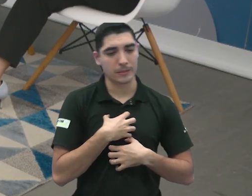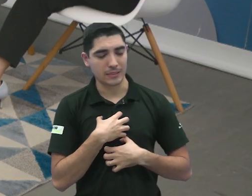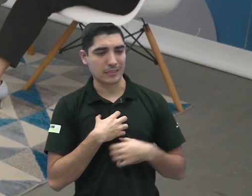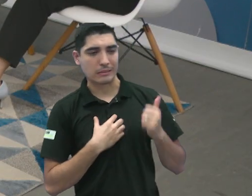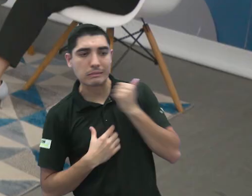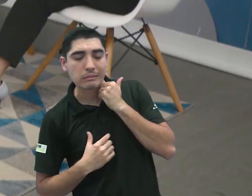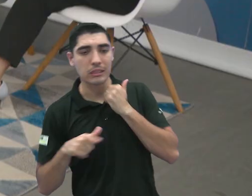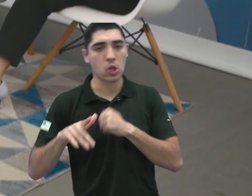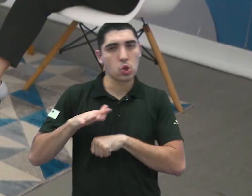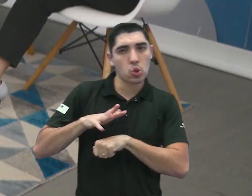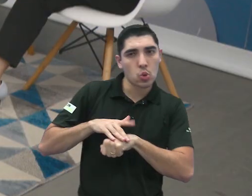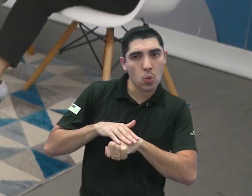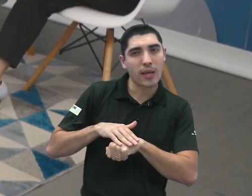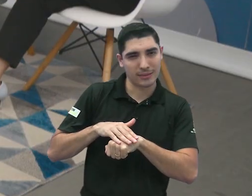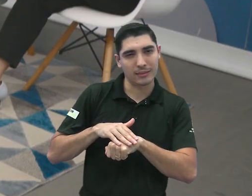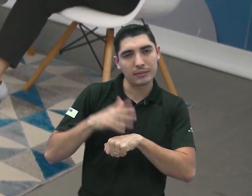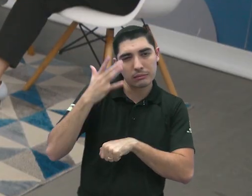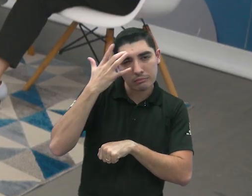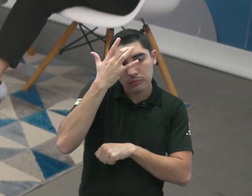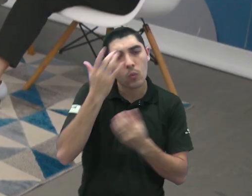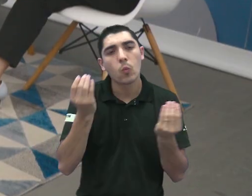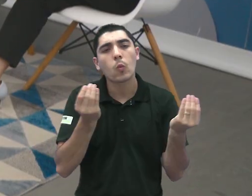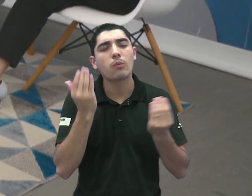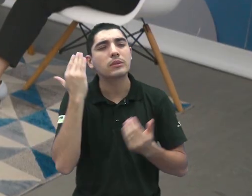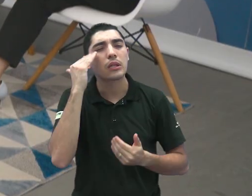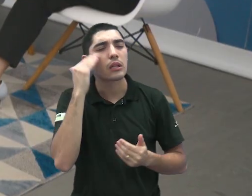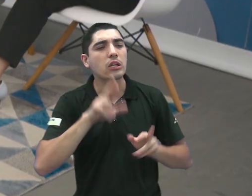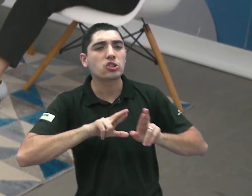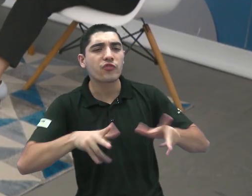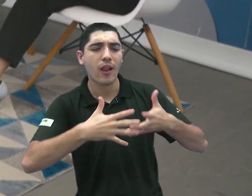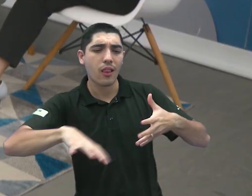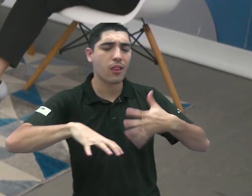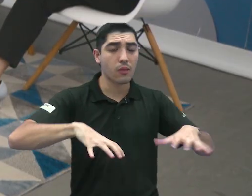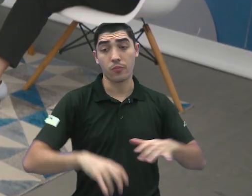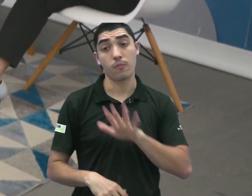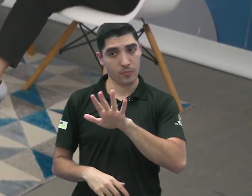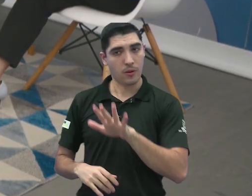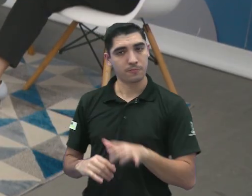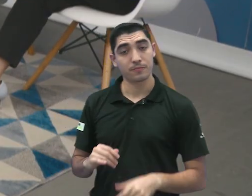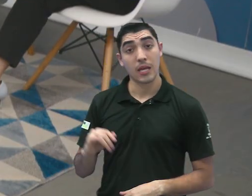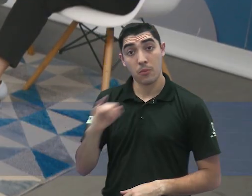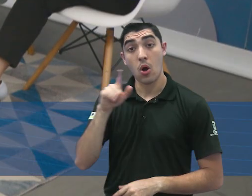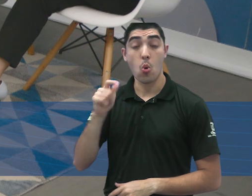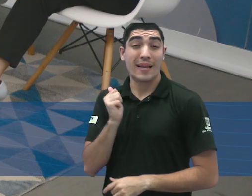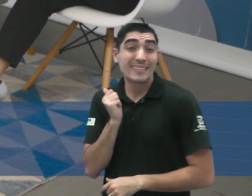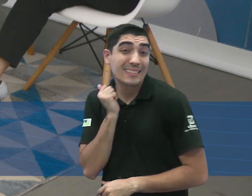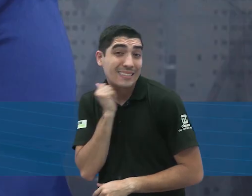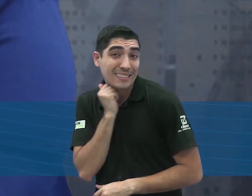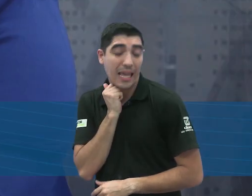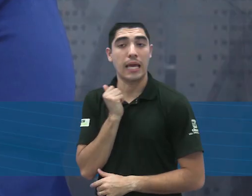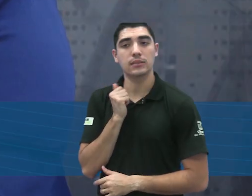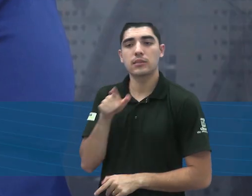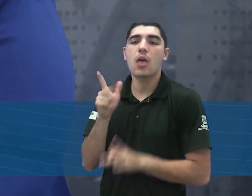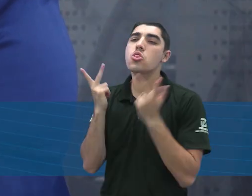mental? Diferenciar, na verdade, né? É muito importante, né, que o estresse, ele faz parte da nossa vida e não tem nada de errado com o